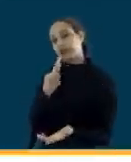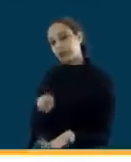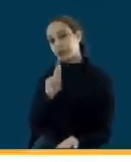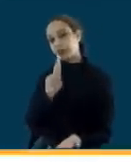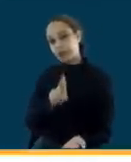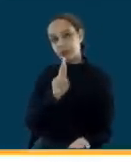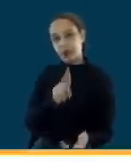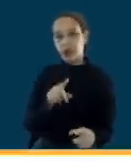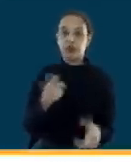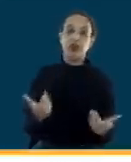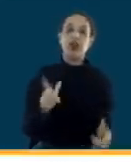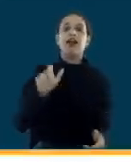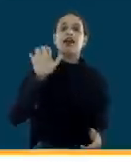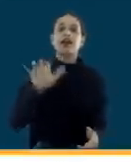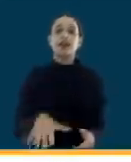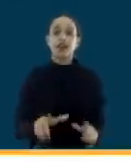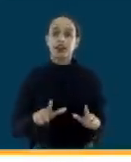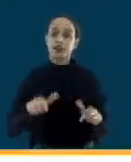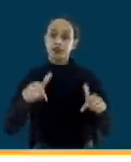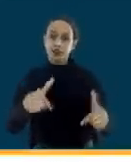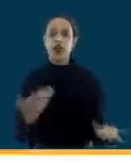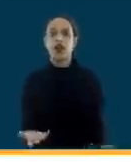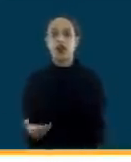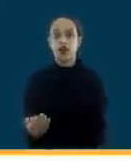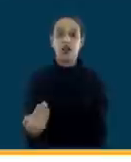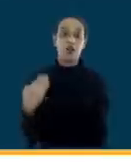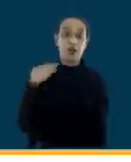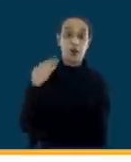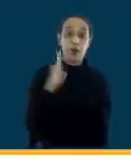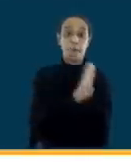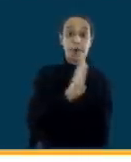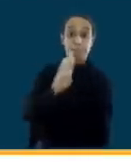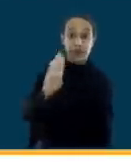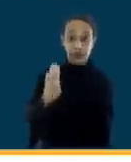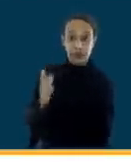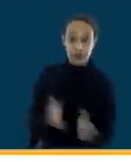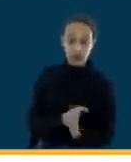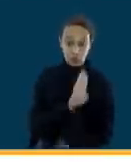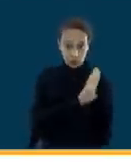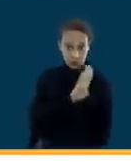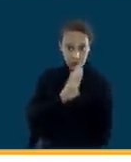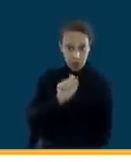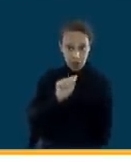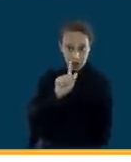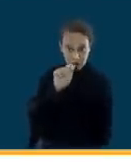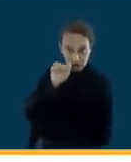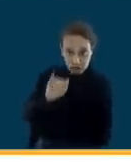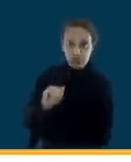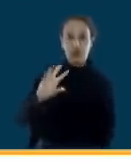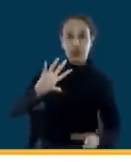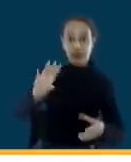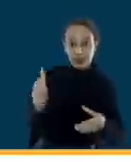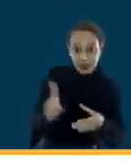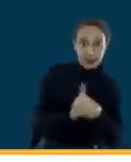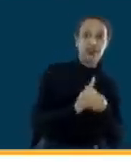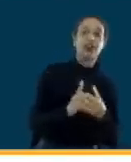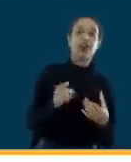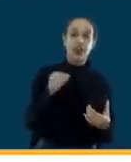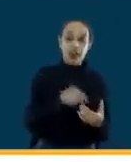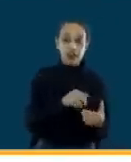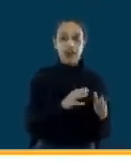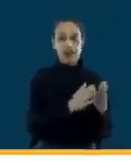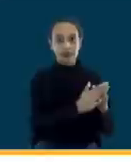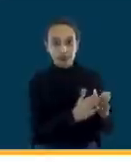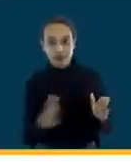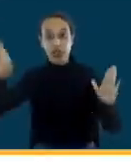É o Banco do Brasil, por meio de uma plataforma chamada BBAJO, que está integrada a essa esteira específica da Lei Aldir Blanc